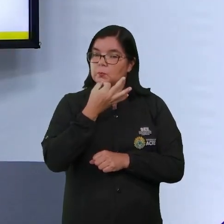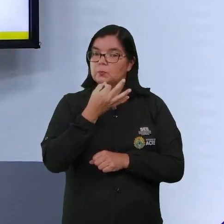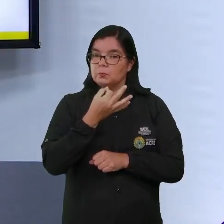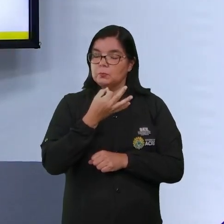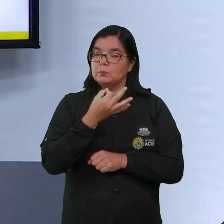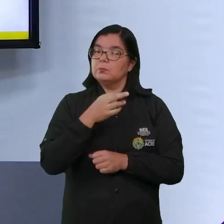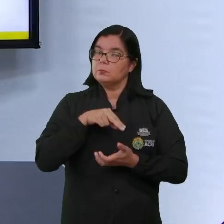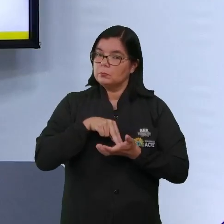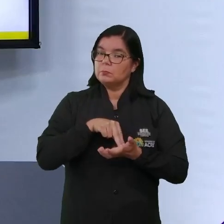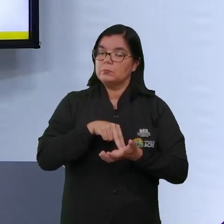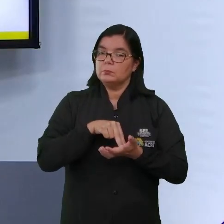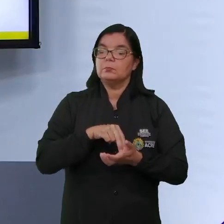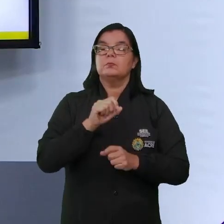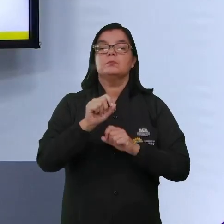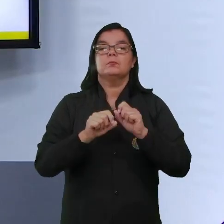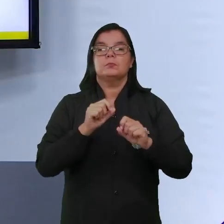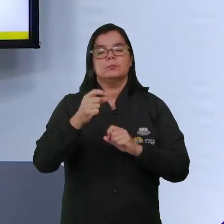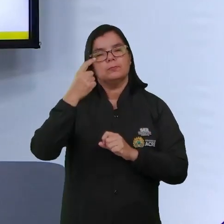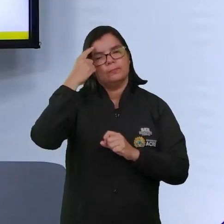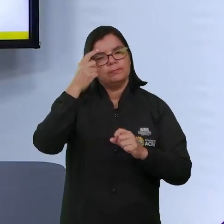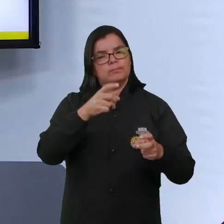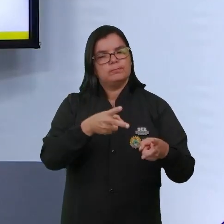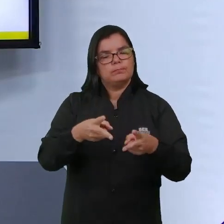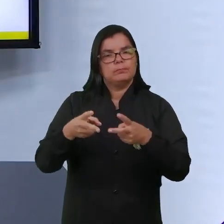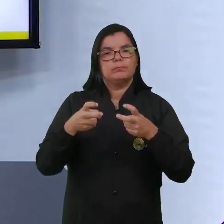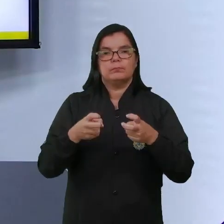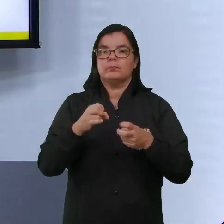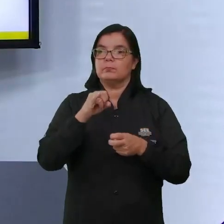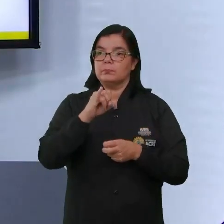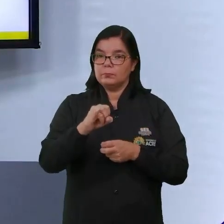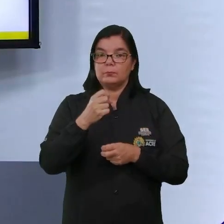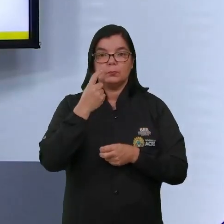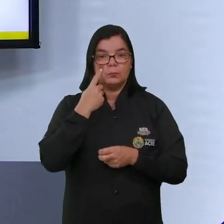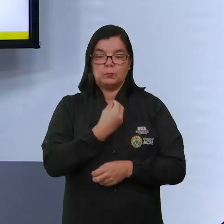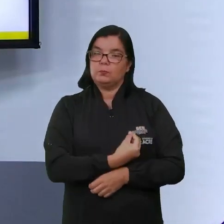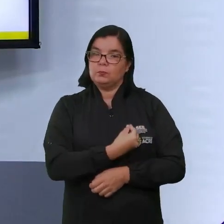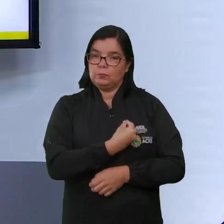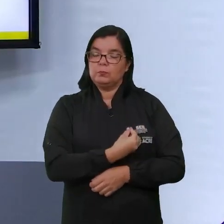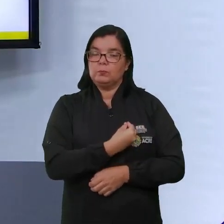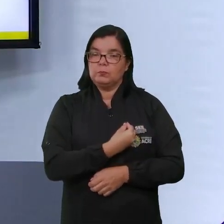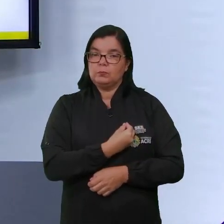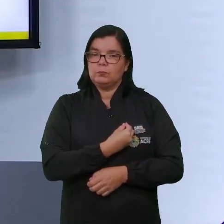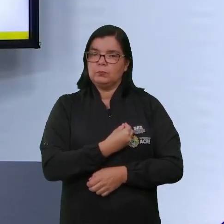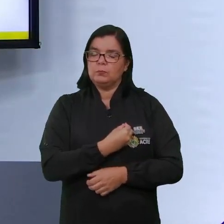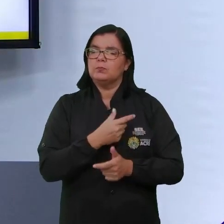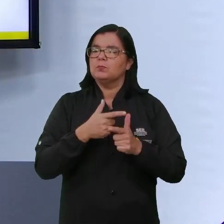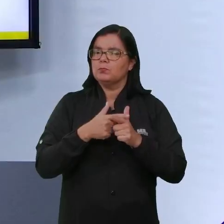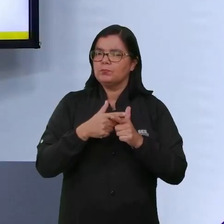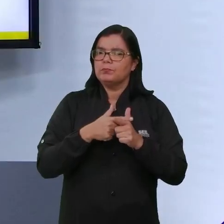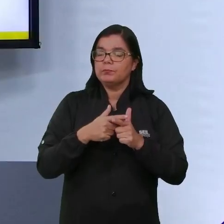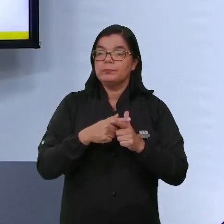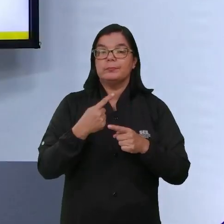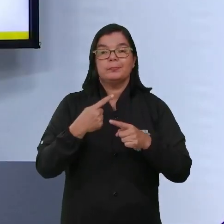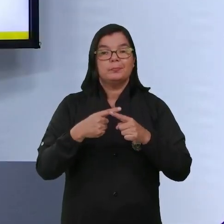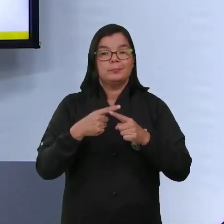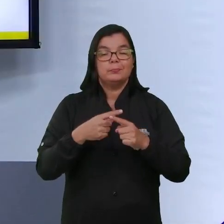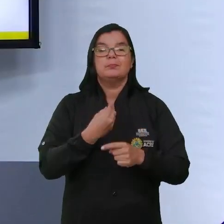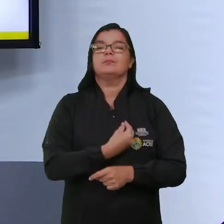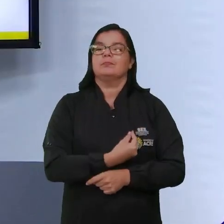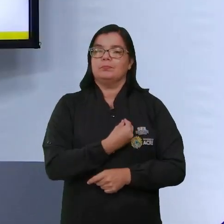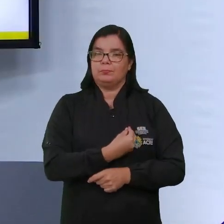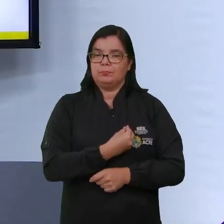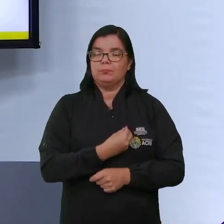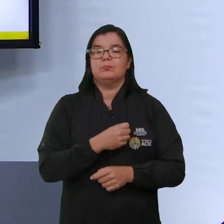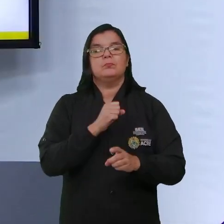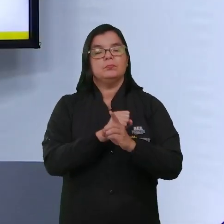mais apurado, no sentido de perceber que se você vive numa situação de desvantagem, é porque nós vivemos